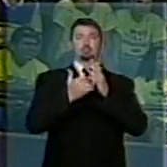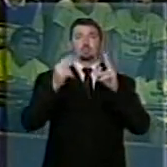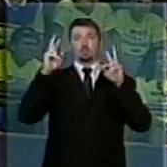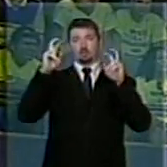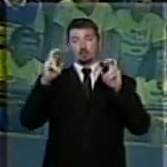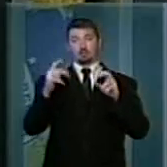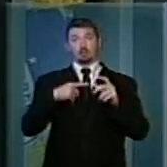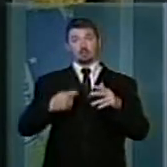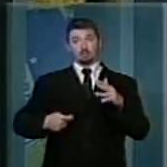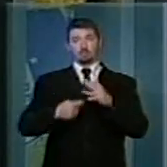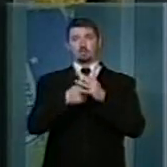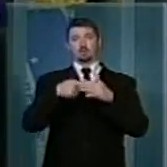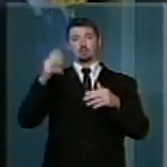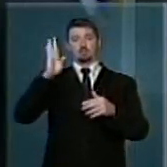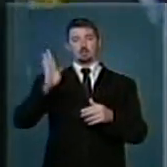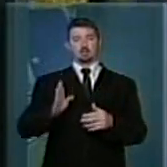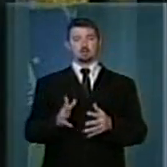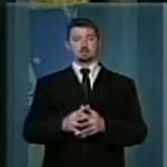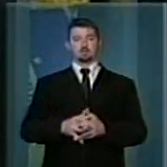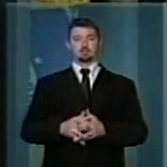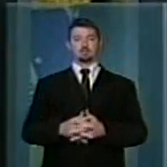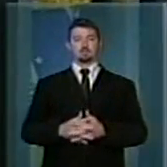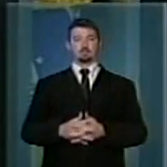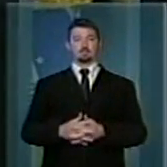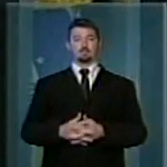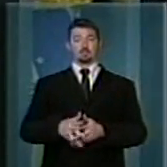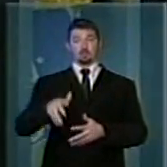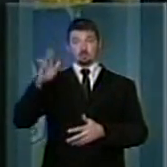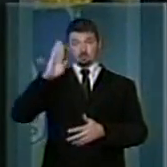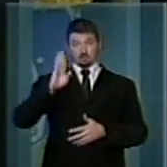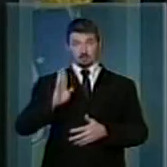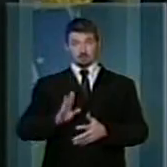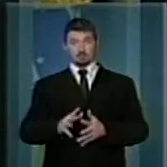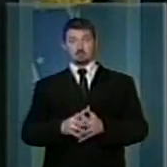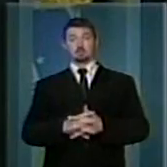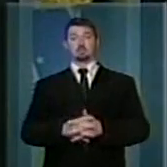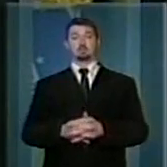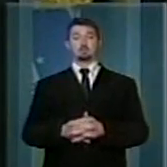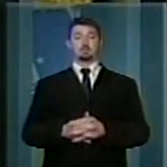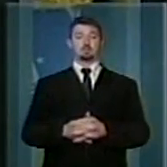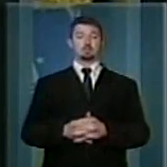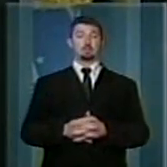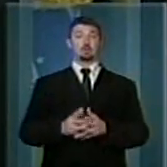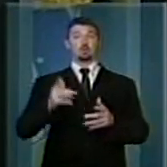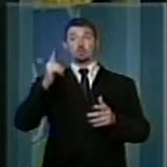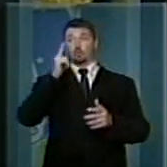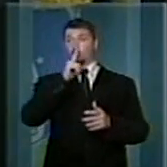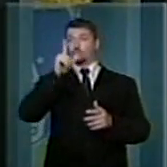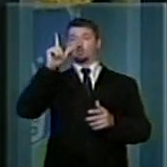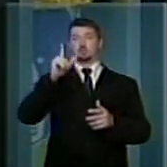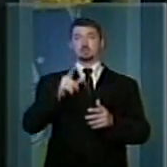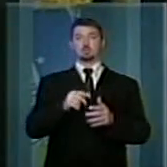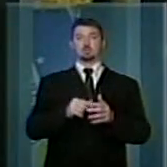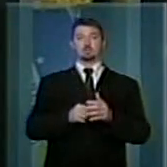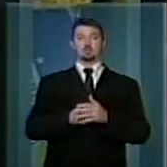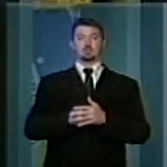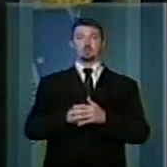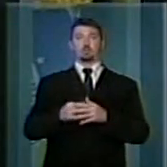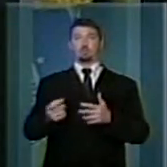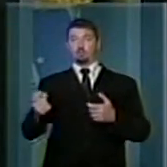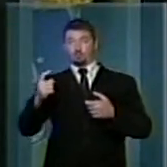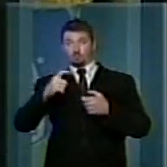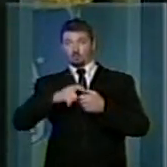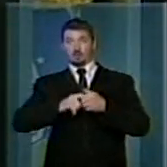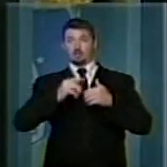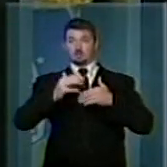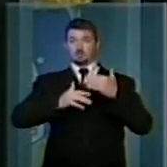estamos enfrentando no Brasil. O Brasil é um país que conseguiu retomar o crescimento depois